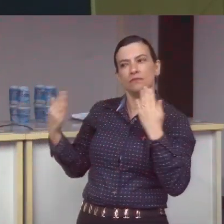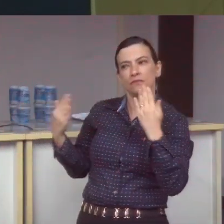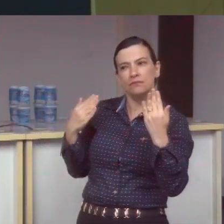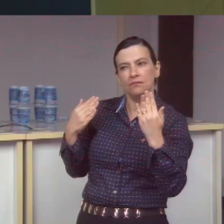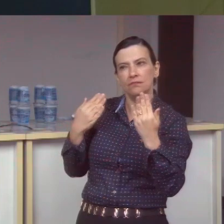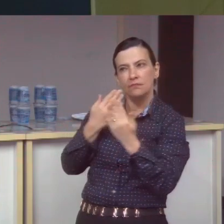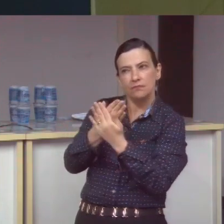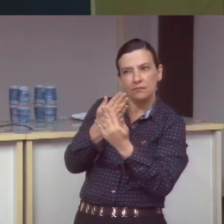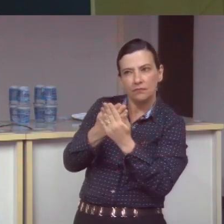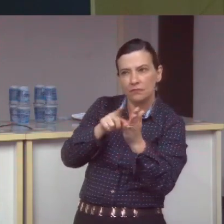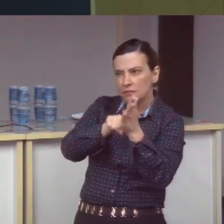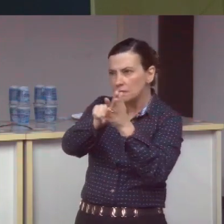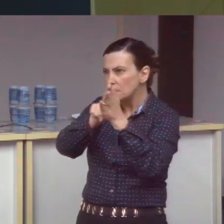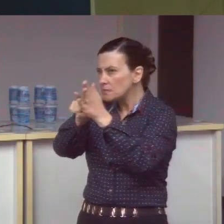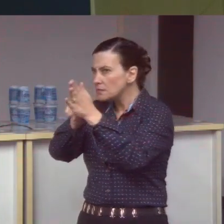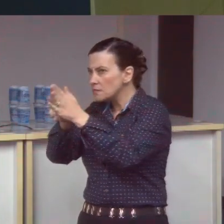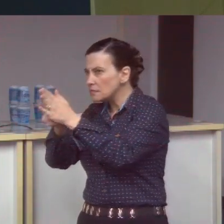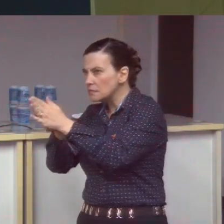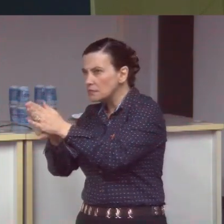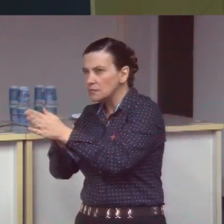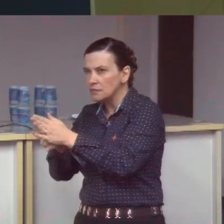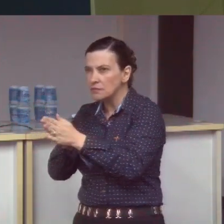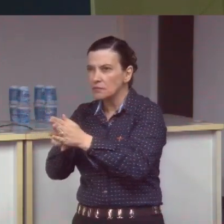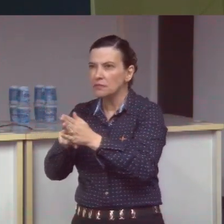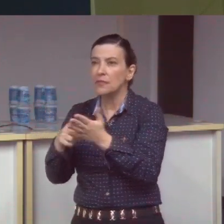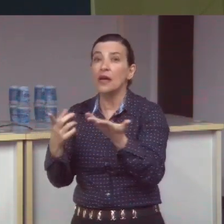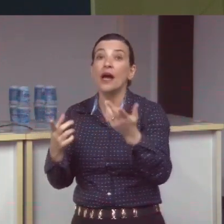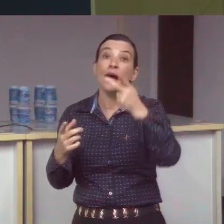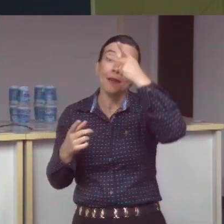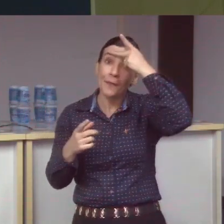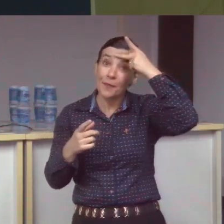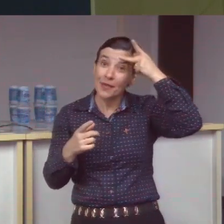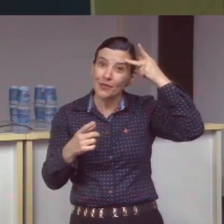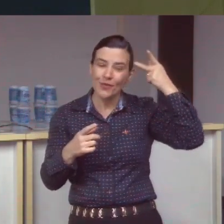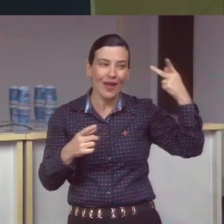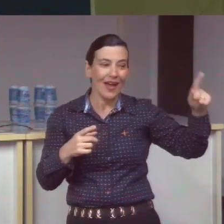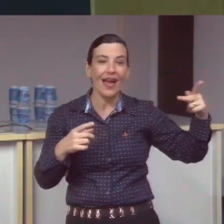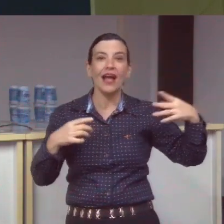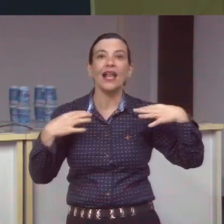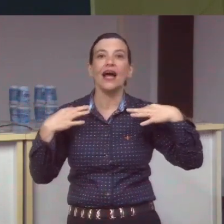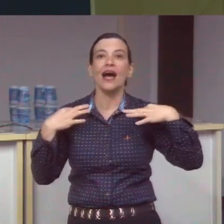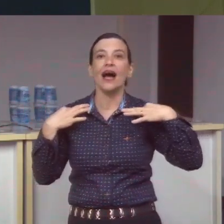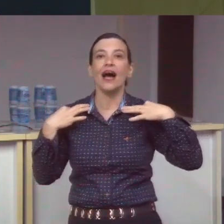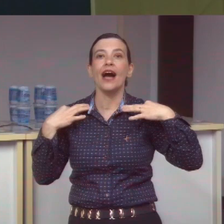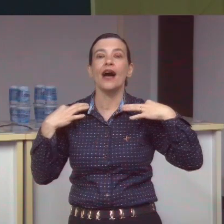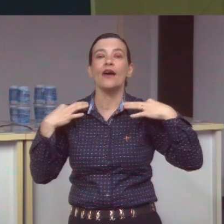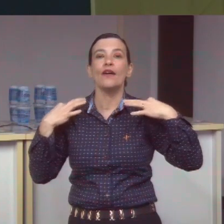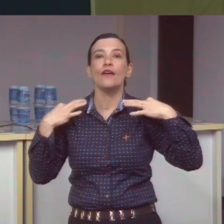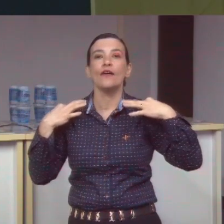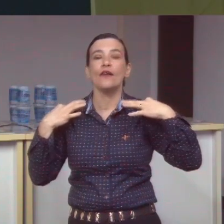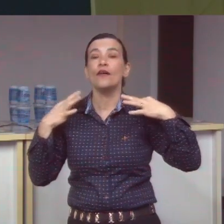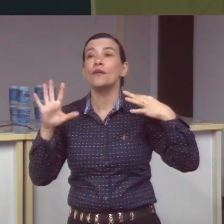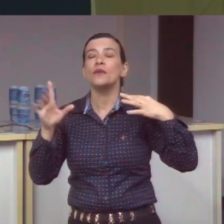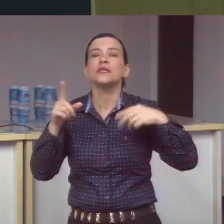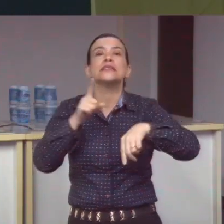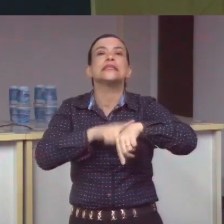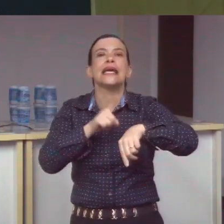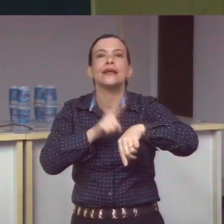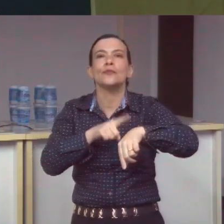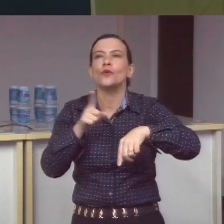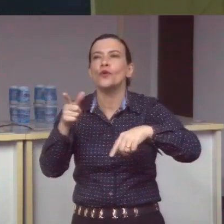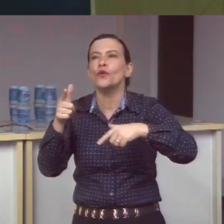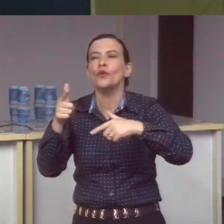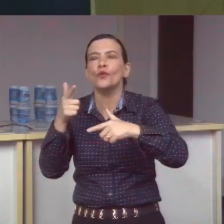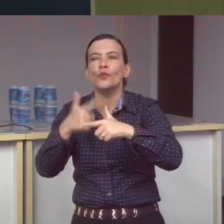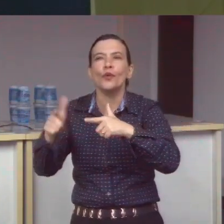do temporário. Quanto tempo dura o temporário? Quanto tempo a gente suporta uma situação temporária? Né?